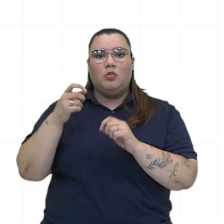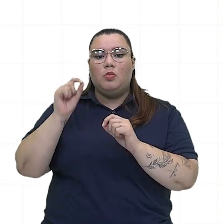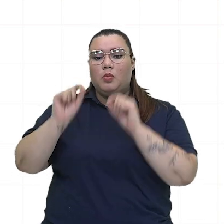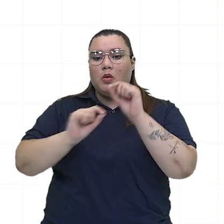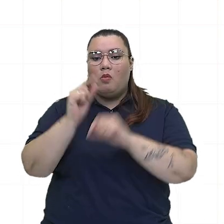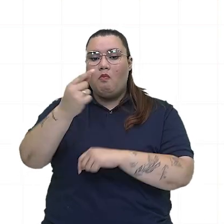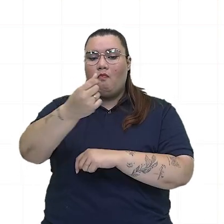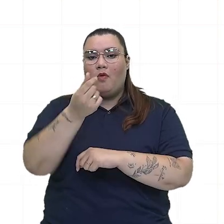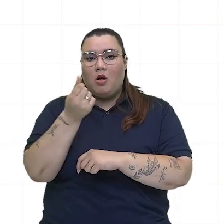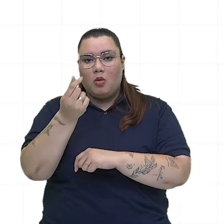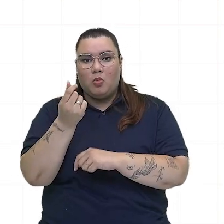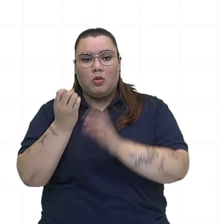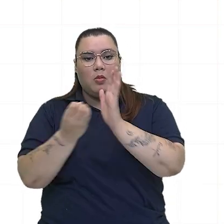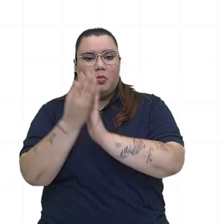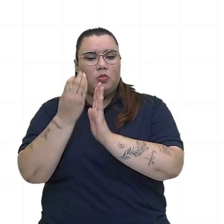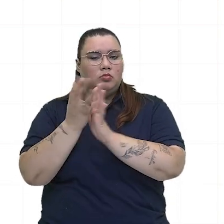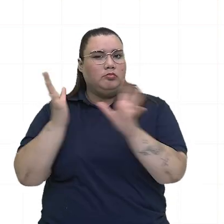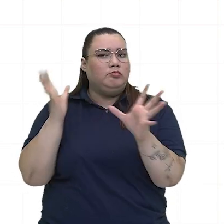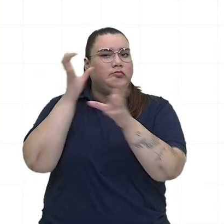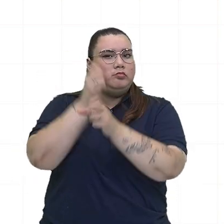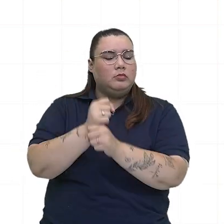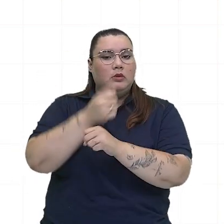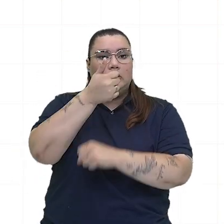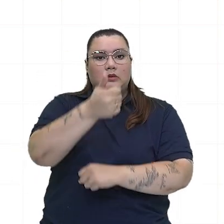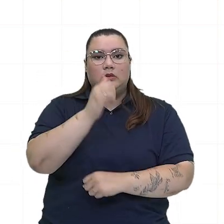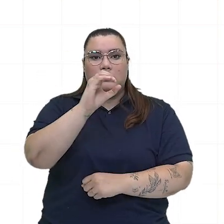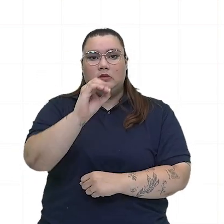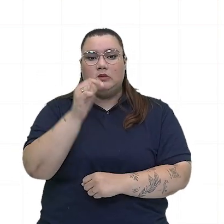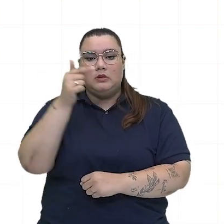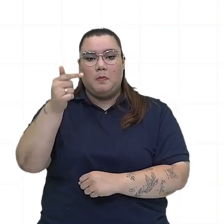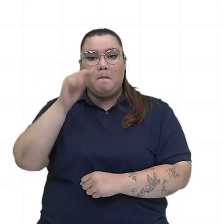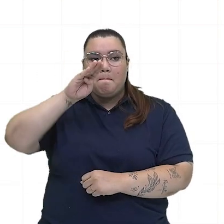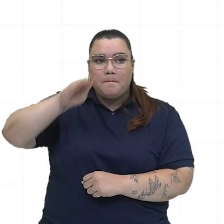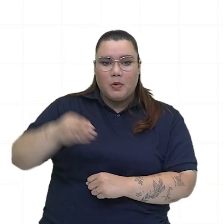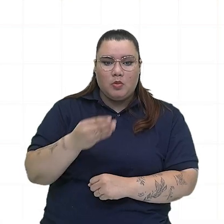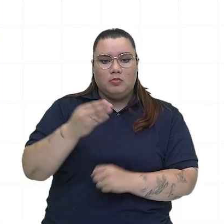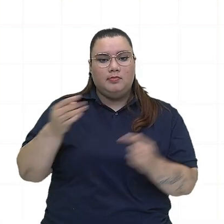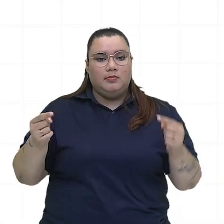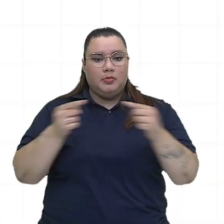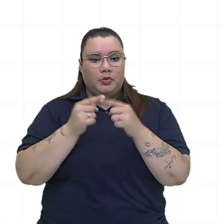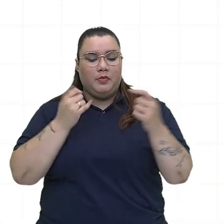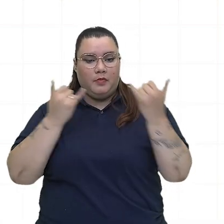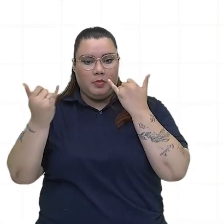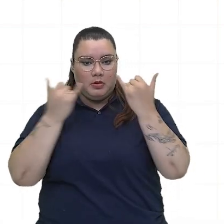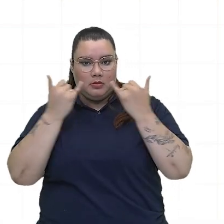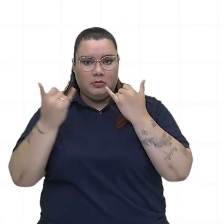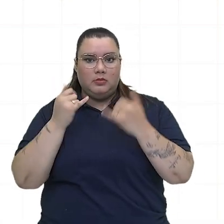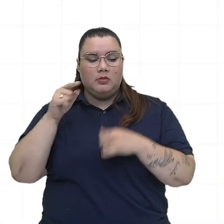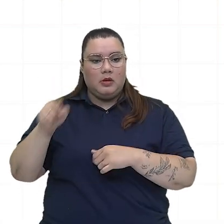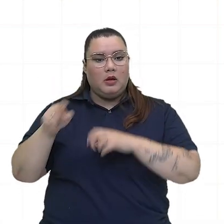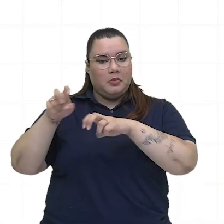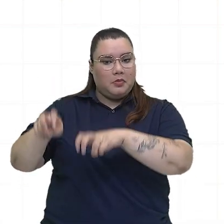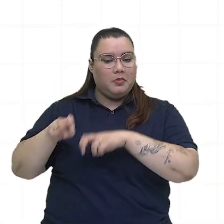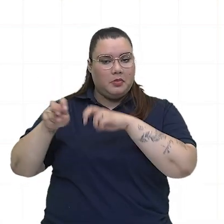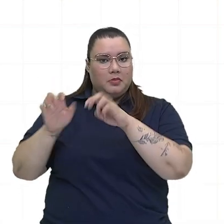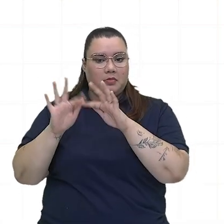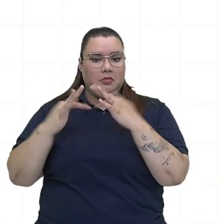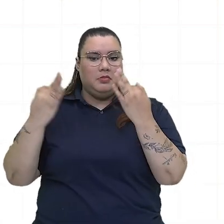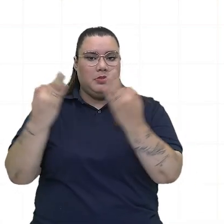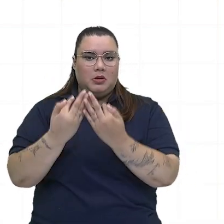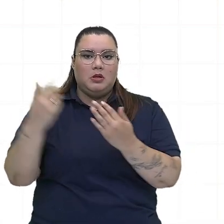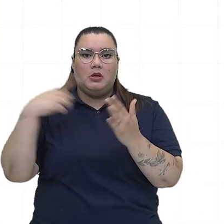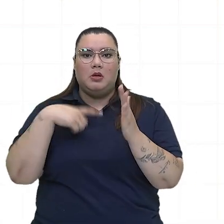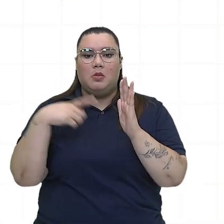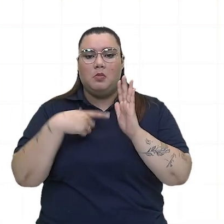produção de 107 bilhões, né? De acordo com o dado de 2017, a agricultura familiar ela